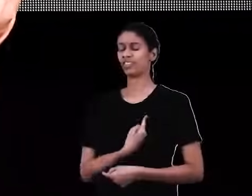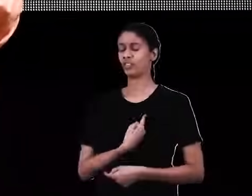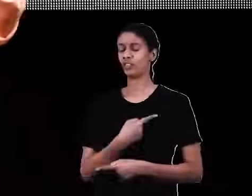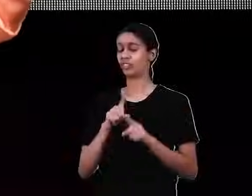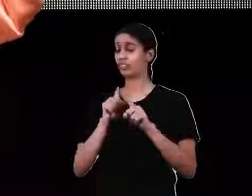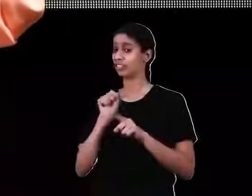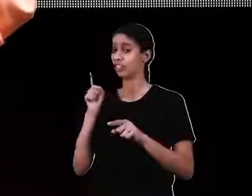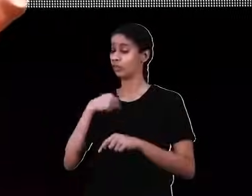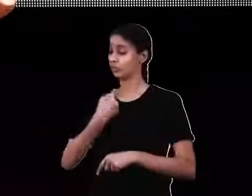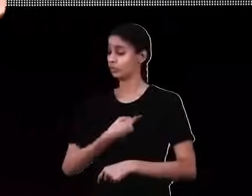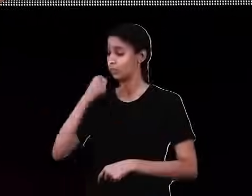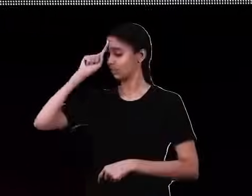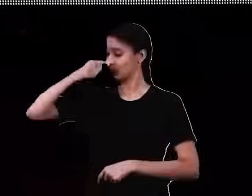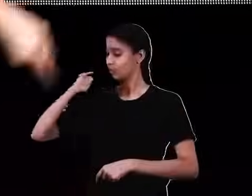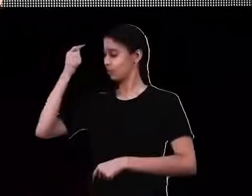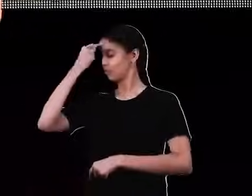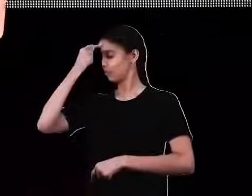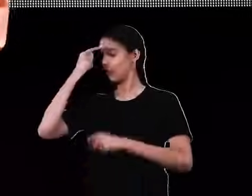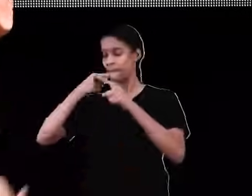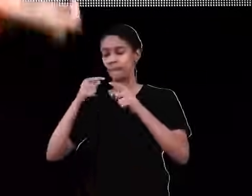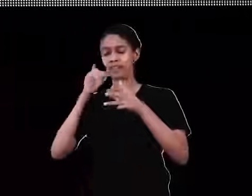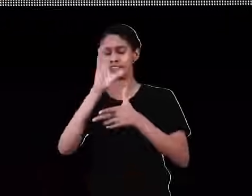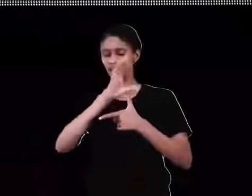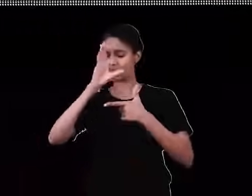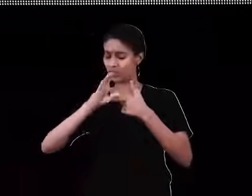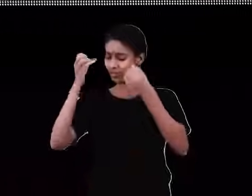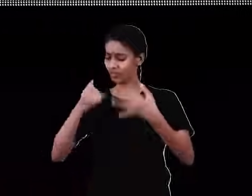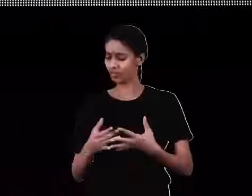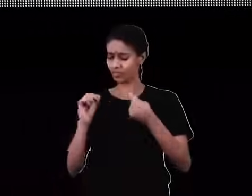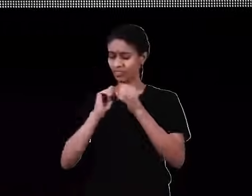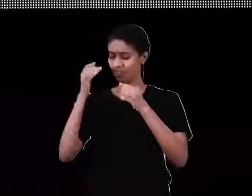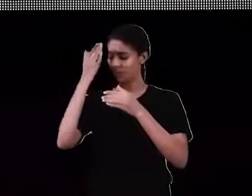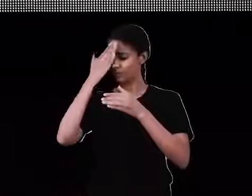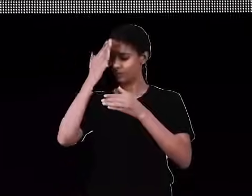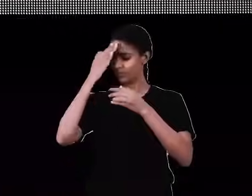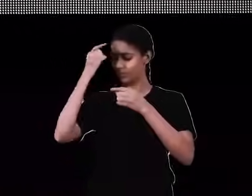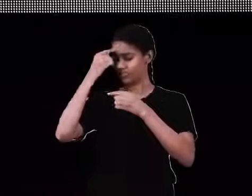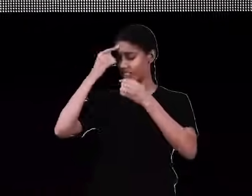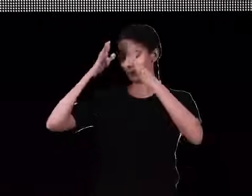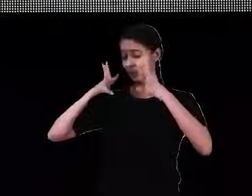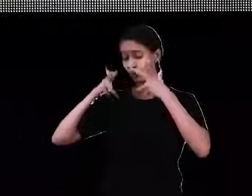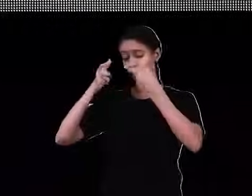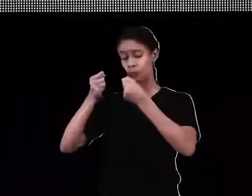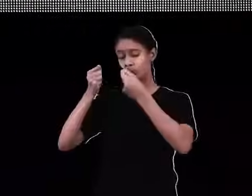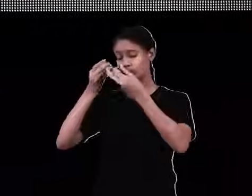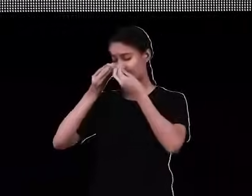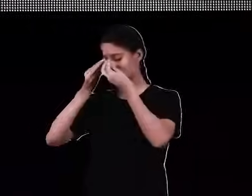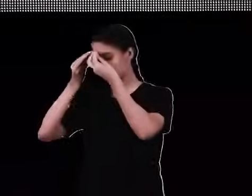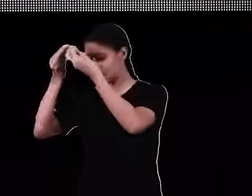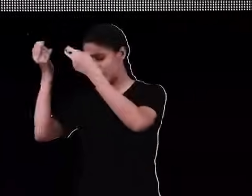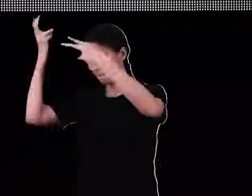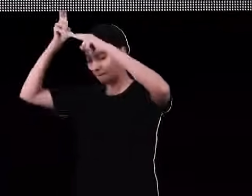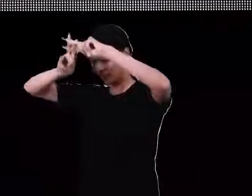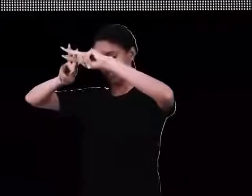controlando. Mas a Bíblia fala em Coríntios, leve todo o pensamento cativo, ou seja, o pensamento é o meu